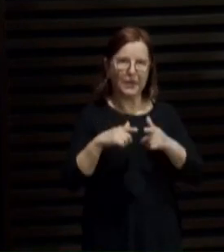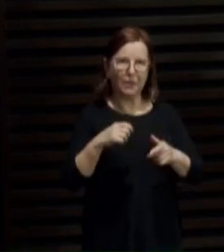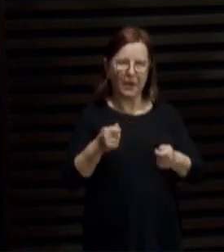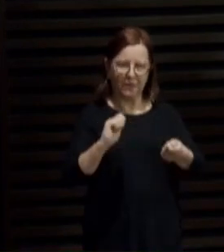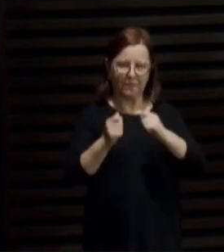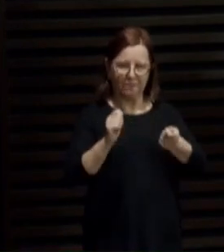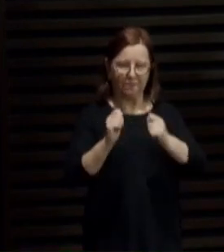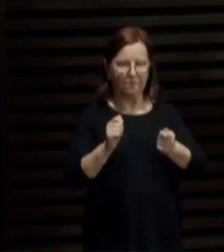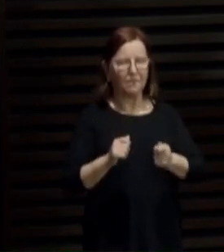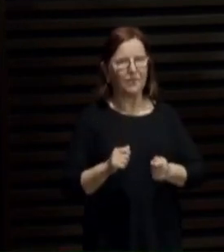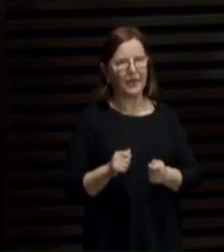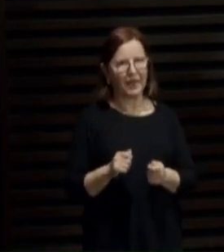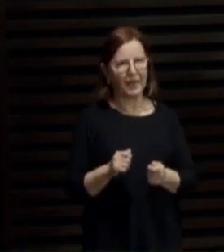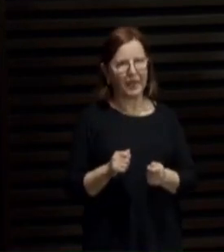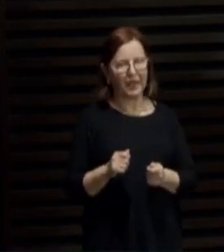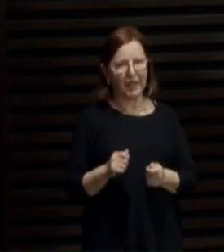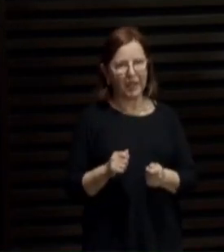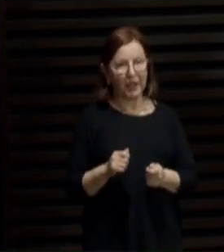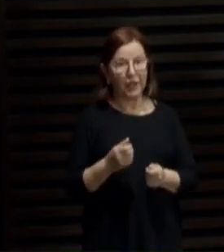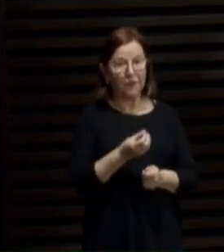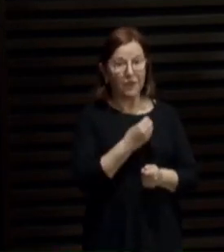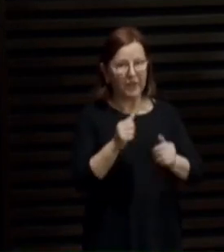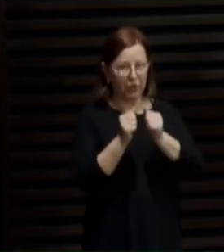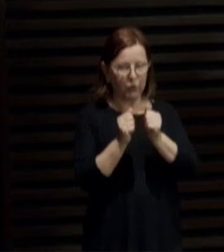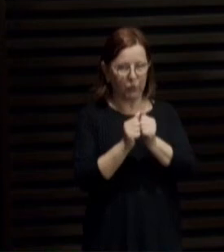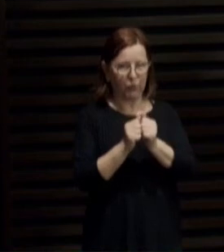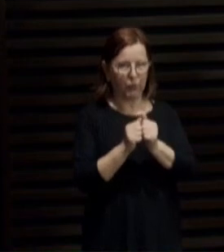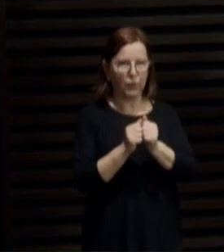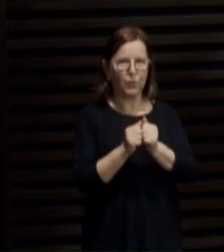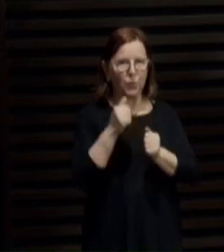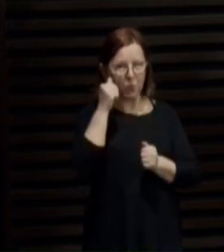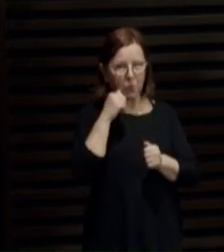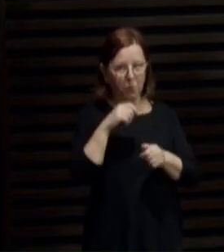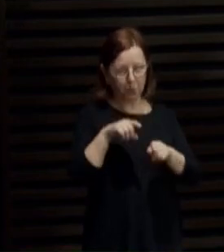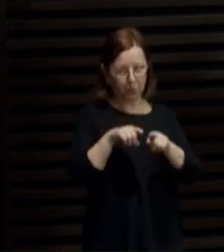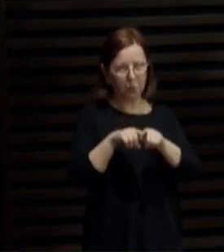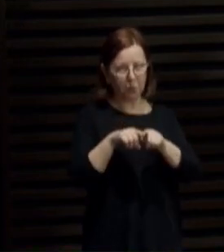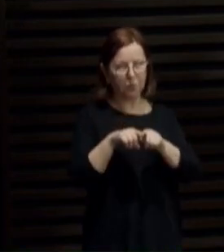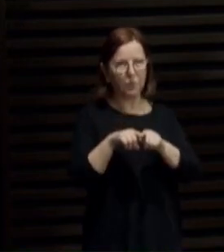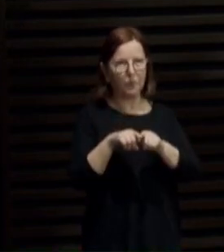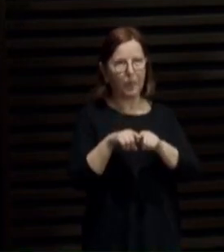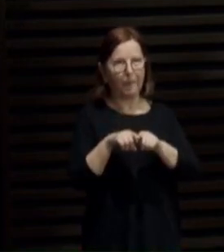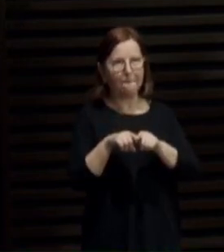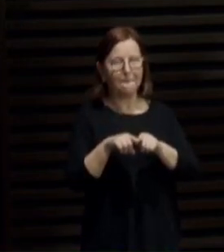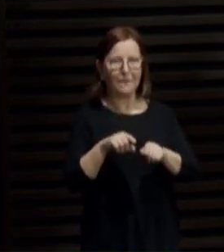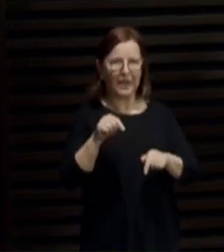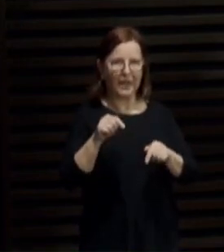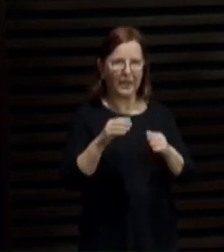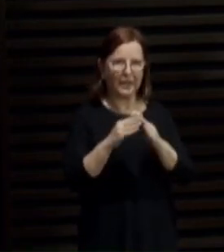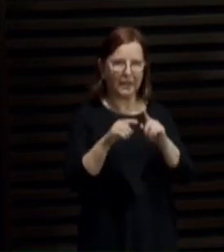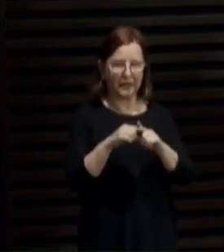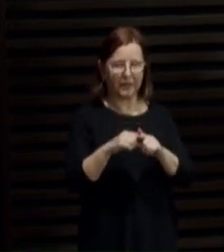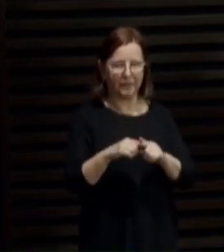Letícia, aqui nessa igreja. Juntado. Eles frequentavam a igreja. Ele tinha uma renca